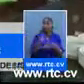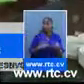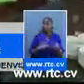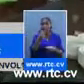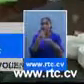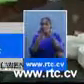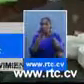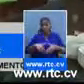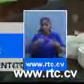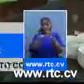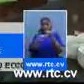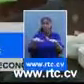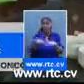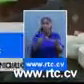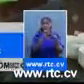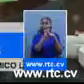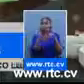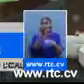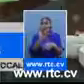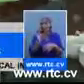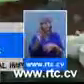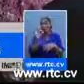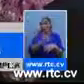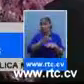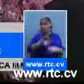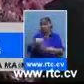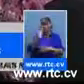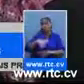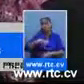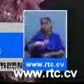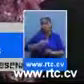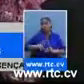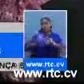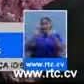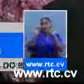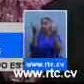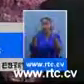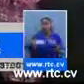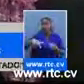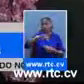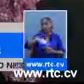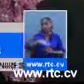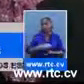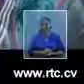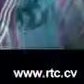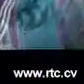na Cidade da Praia no âmbito do 4º Fórum Mundial de Desenvolvimento Económico Local.